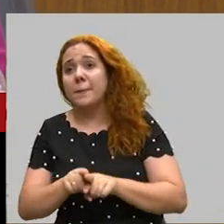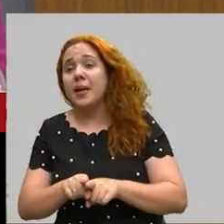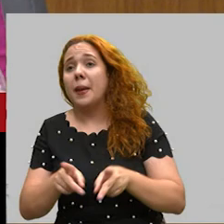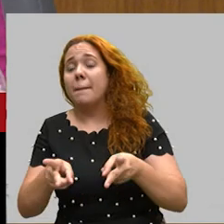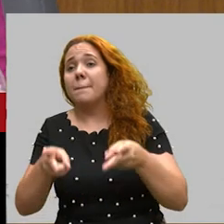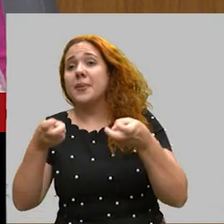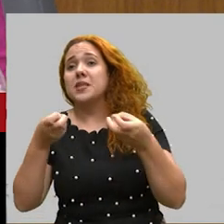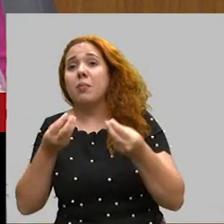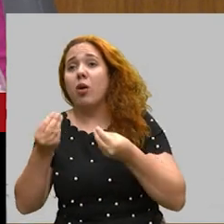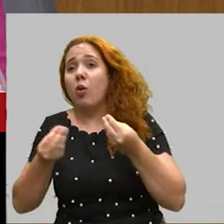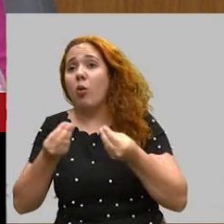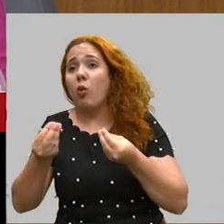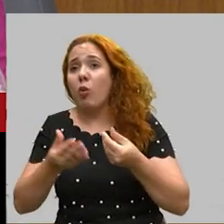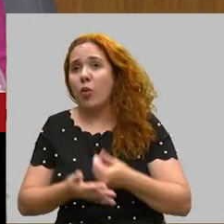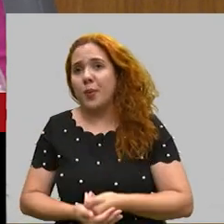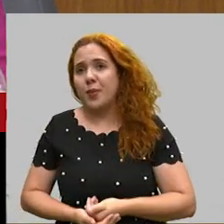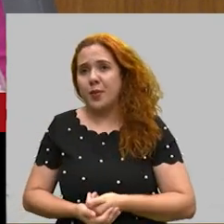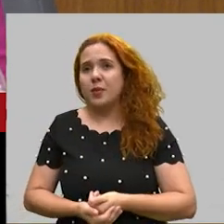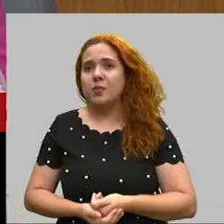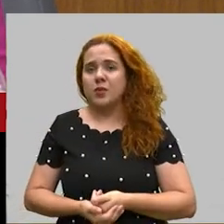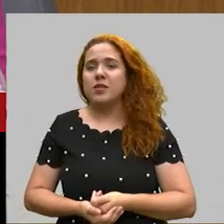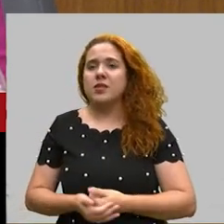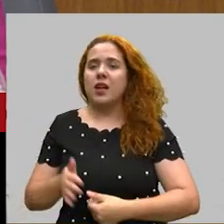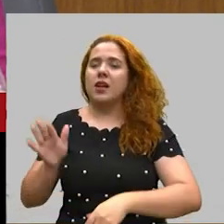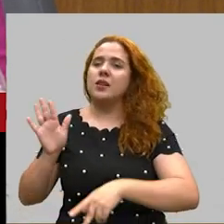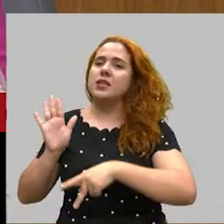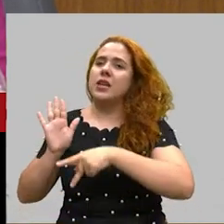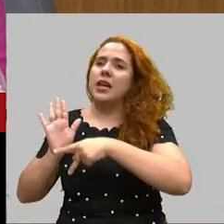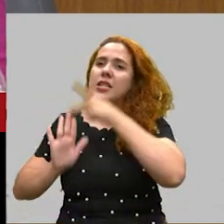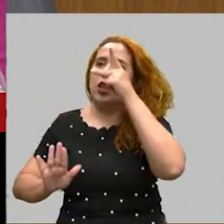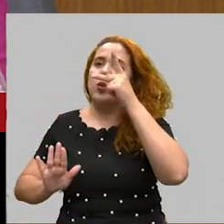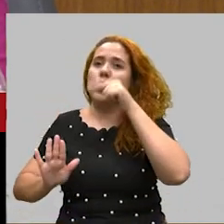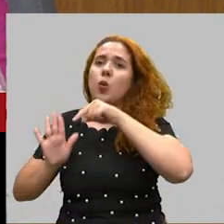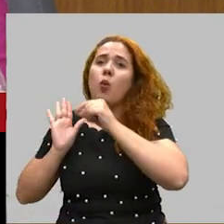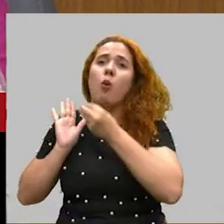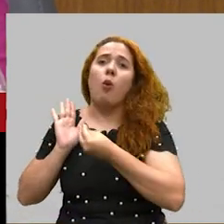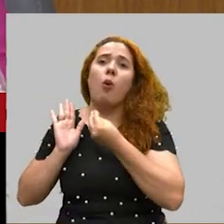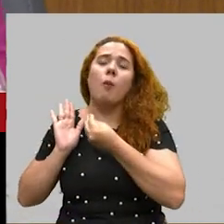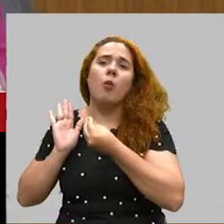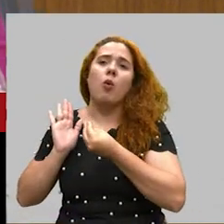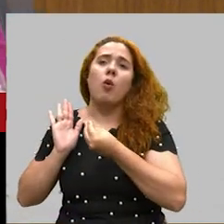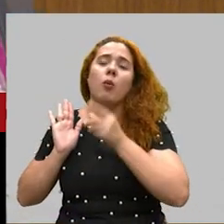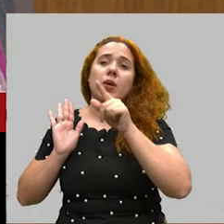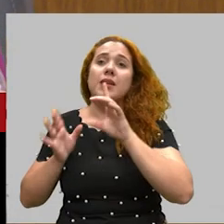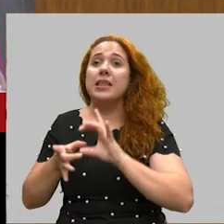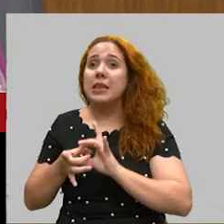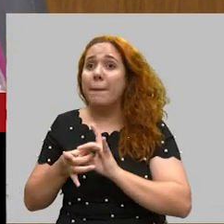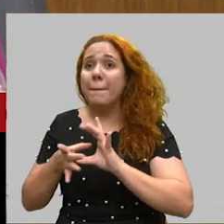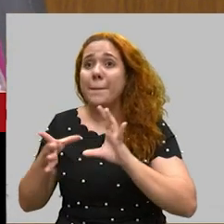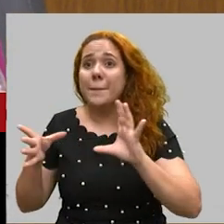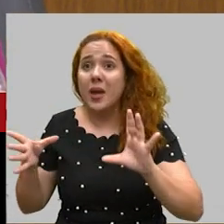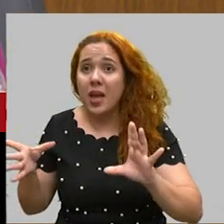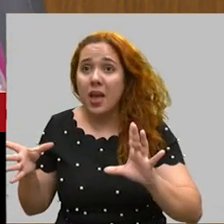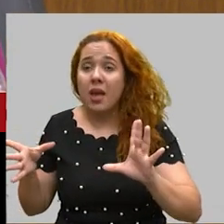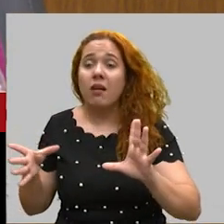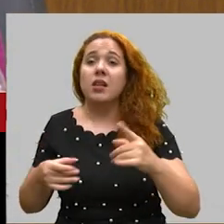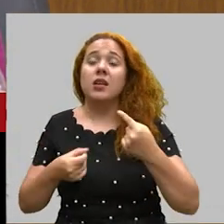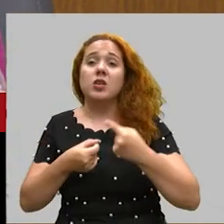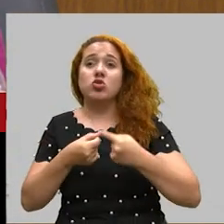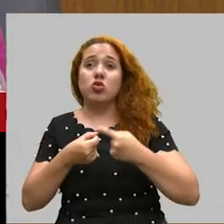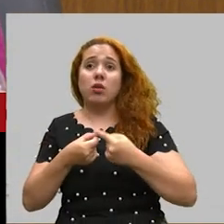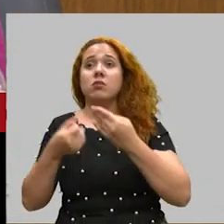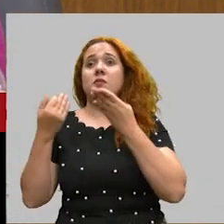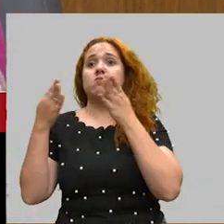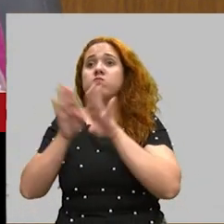resolução que está permitindo que os municípios autoritariamente fecham